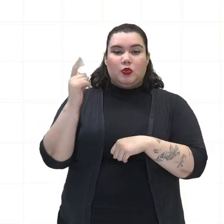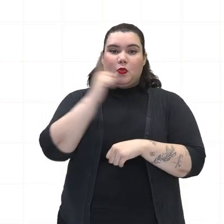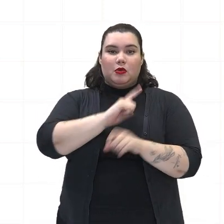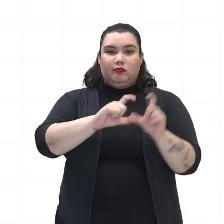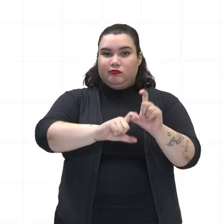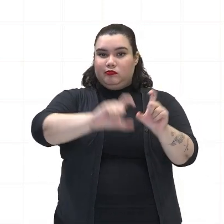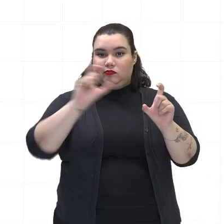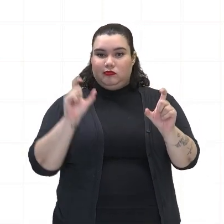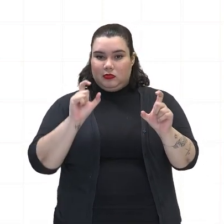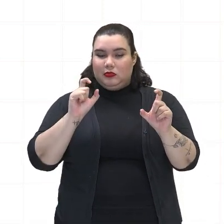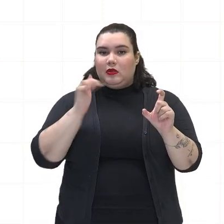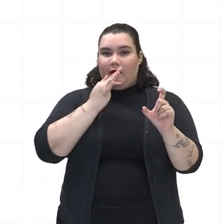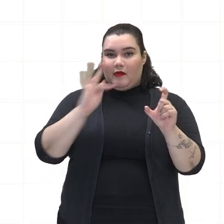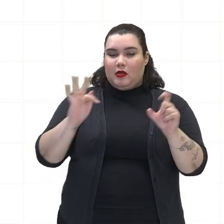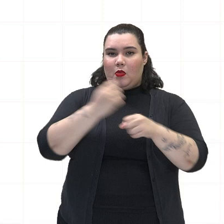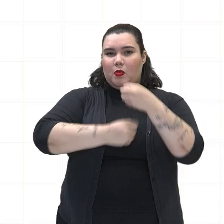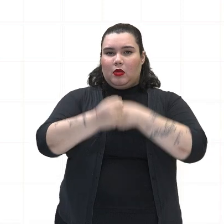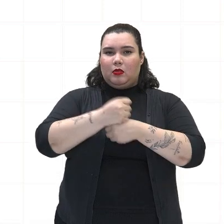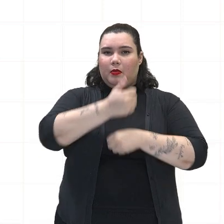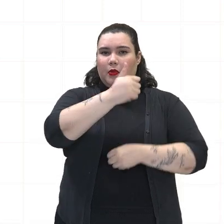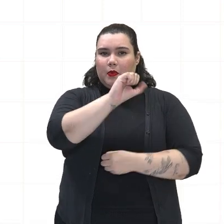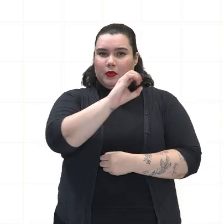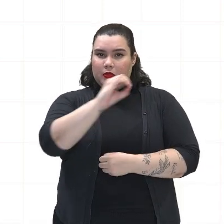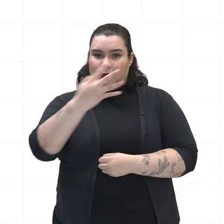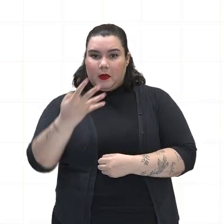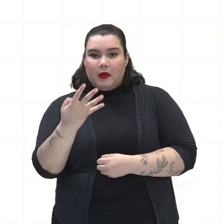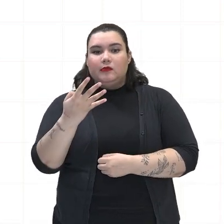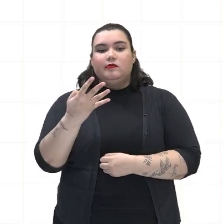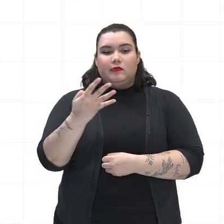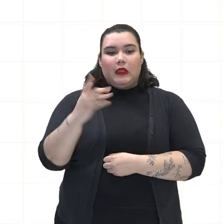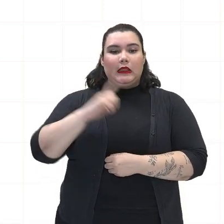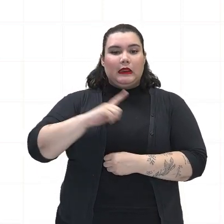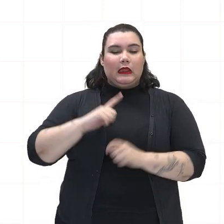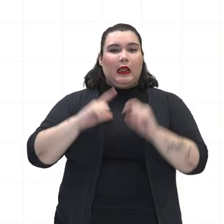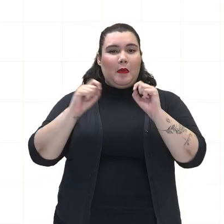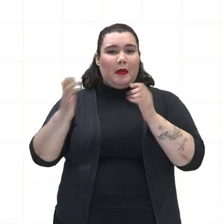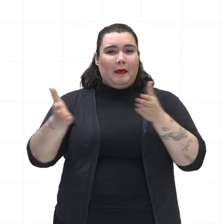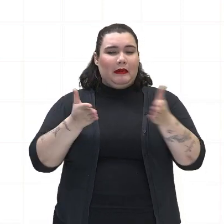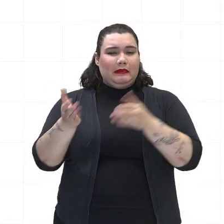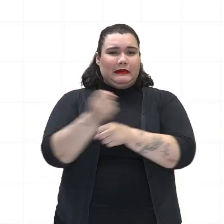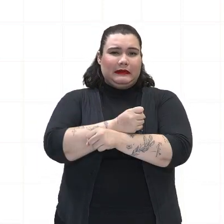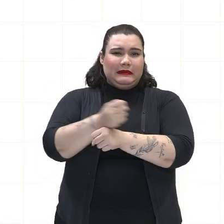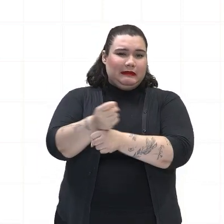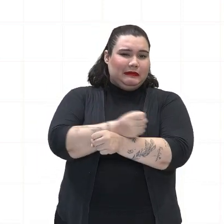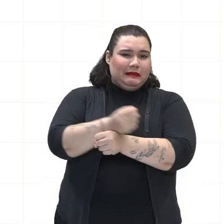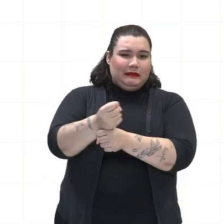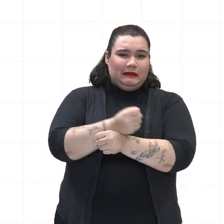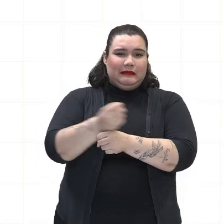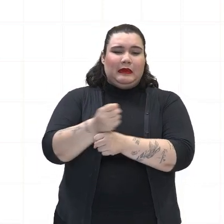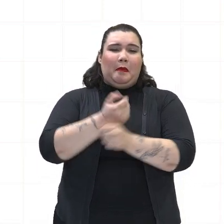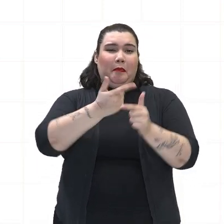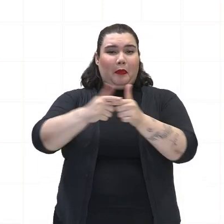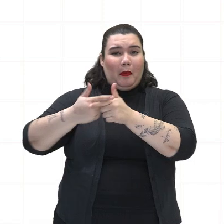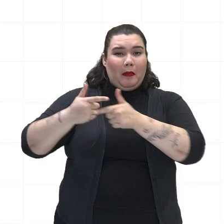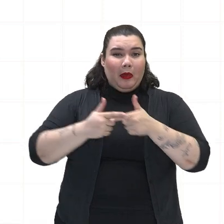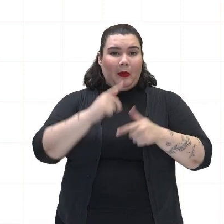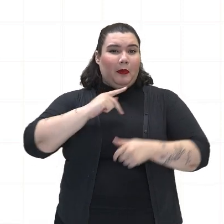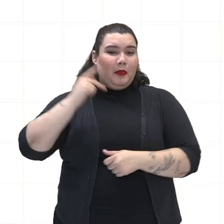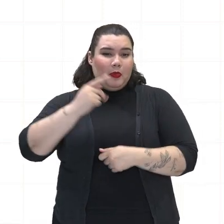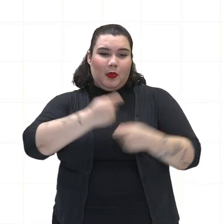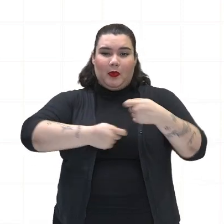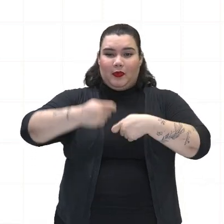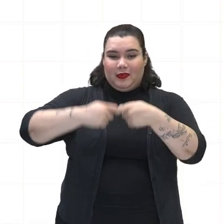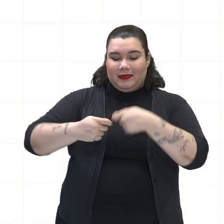sua independência da França em 1804, enfrentou décadas de instabilidade política e